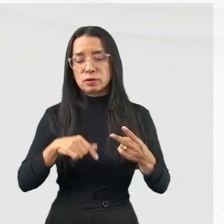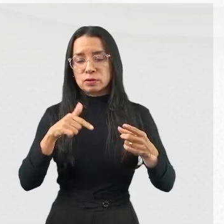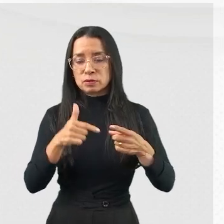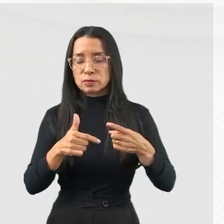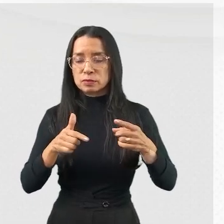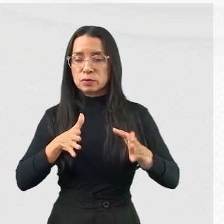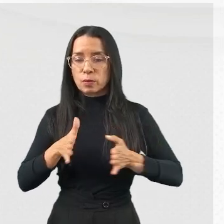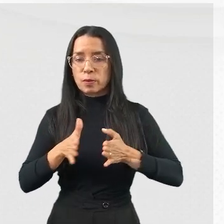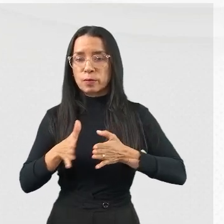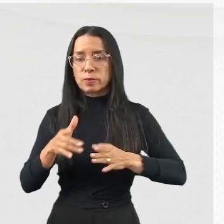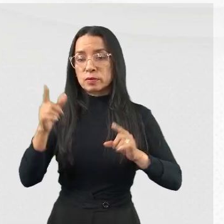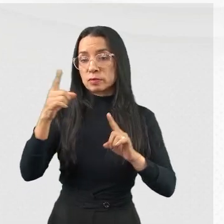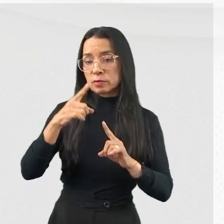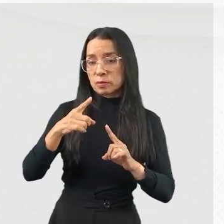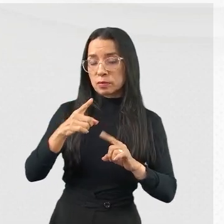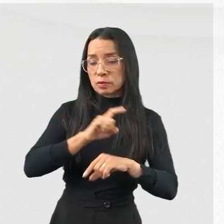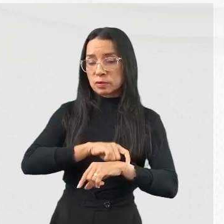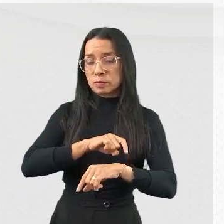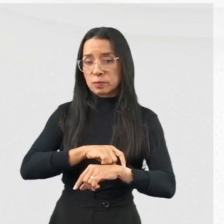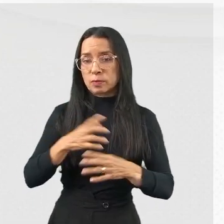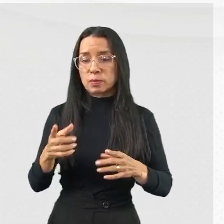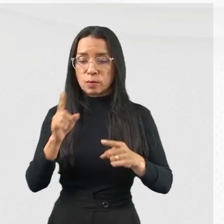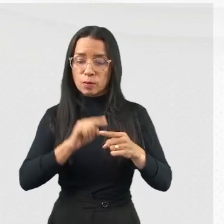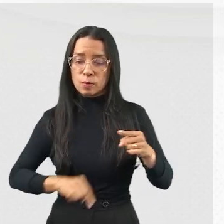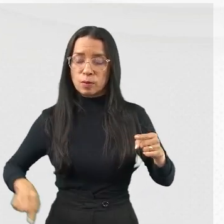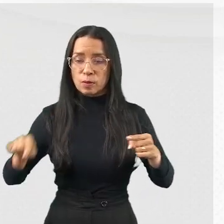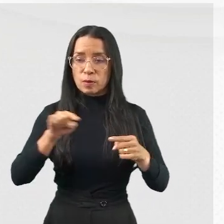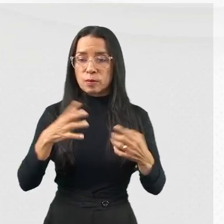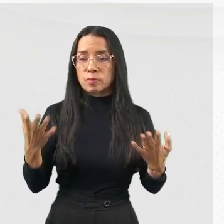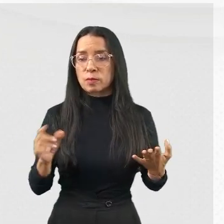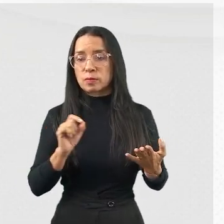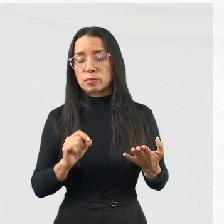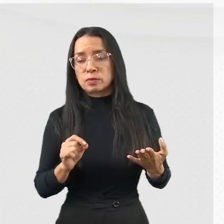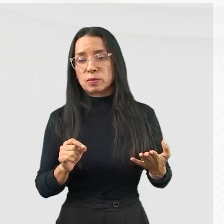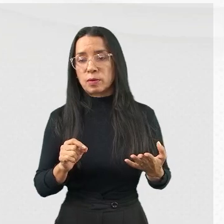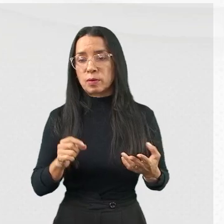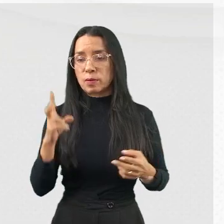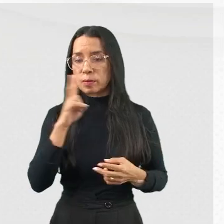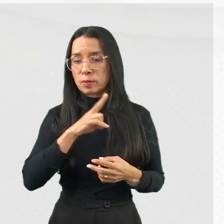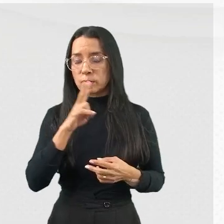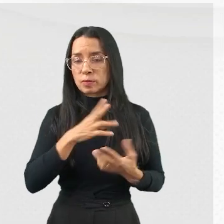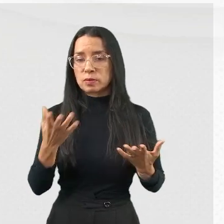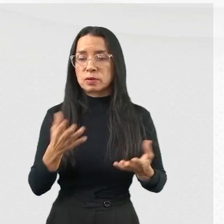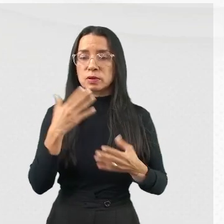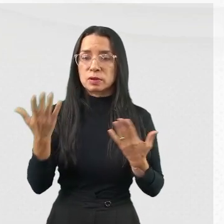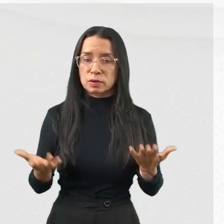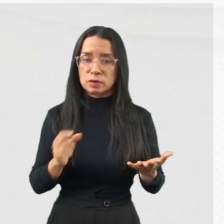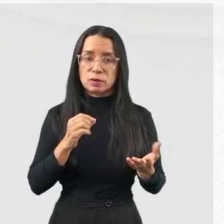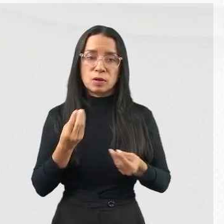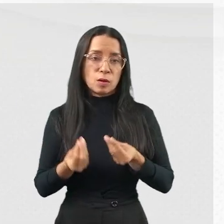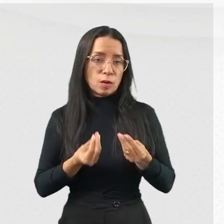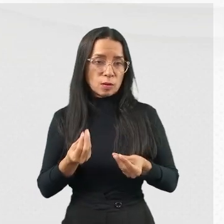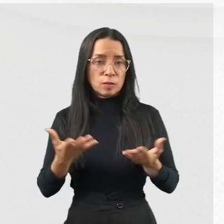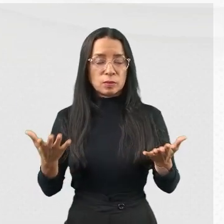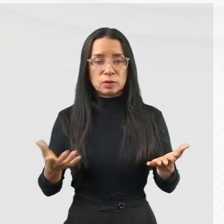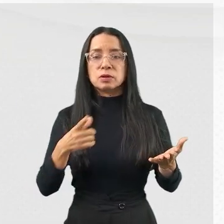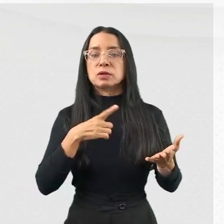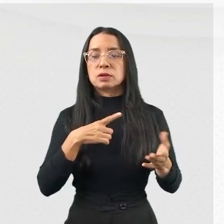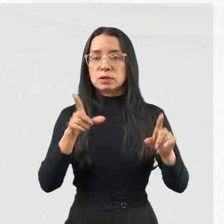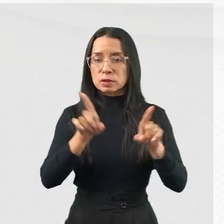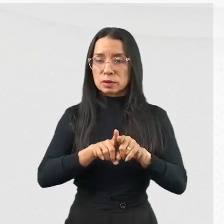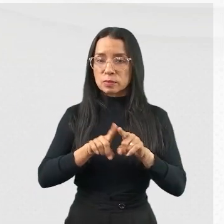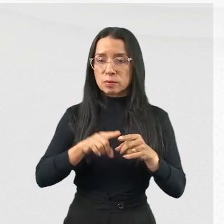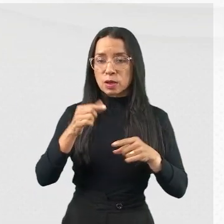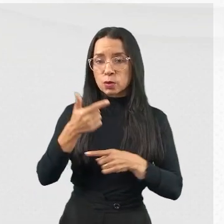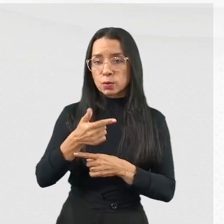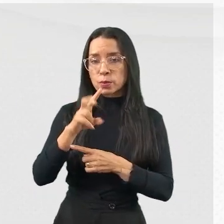período, que é o tempo gasto para dar uma volta, que a gente acabou de ver. Então, velocidade angular, além dessa fórmula aqui, também tem 2π